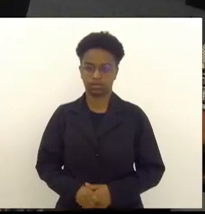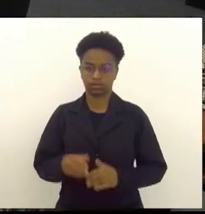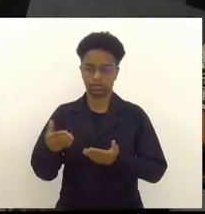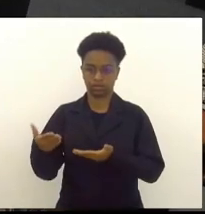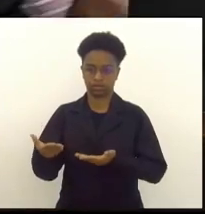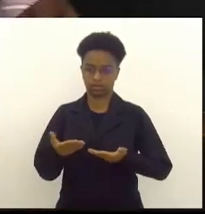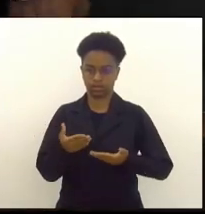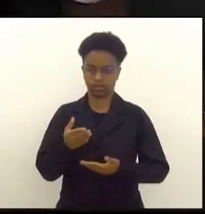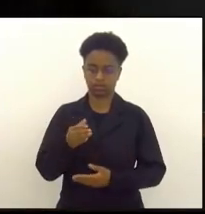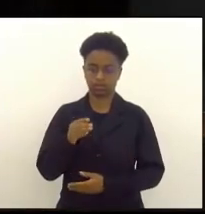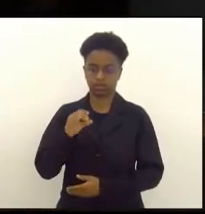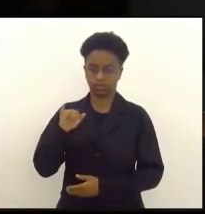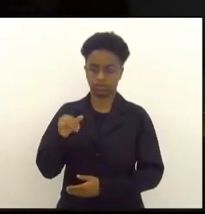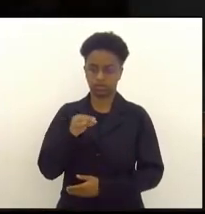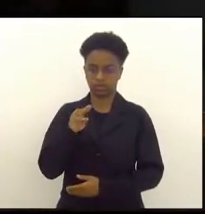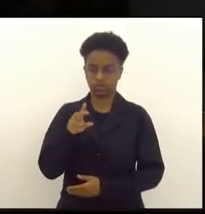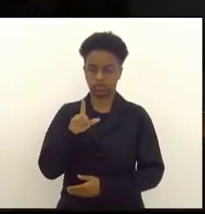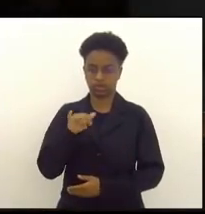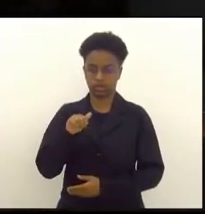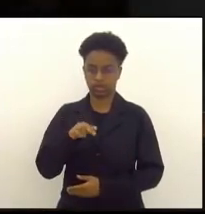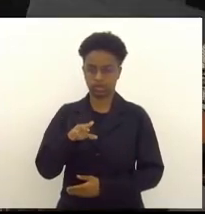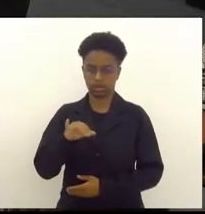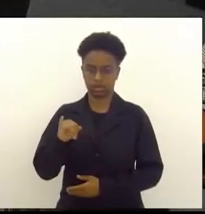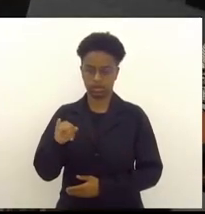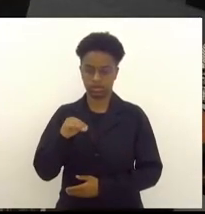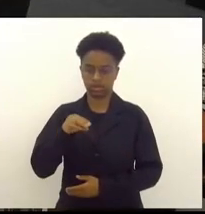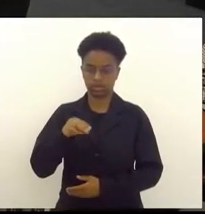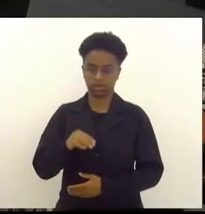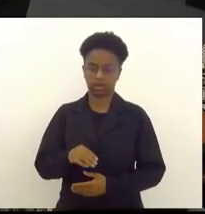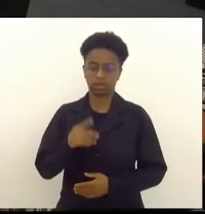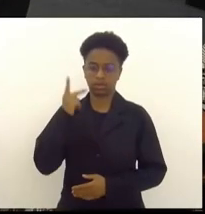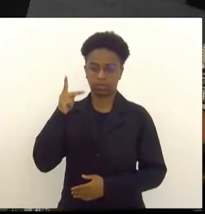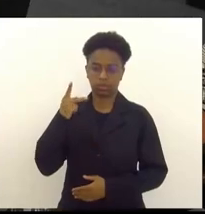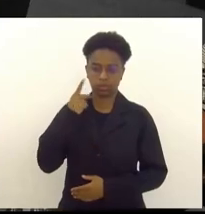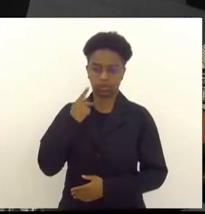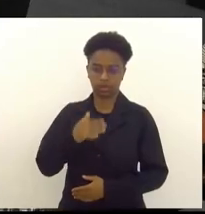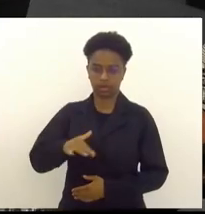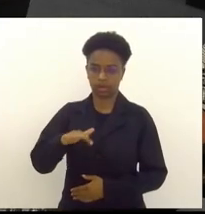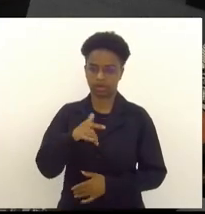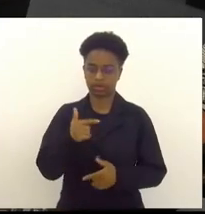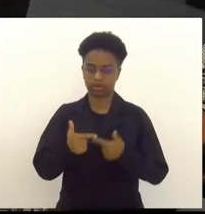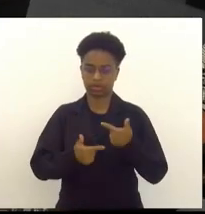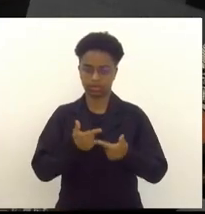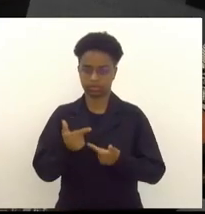Convido a doutora Juliane Mombelli, procuradora do trabalho.